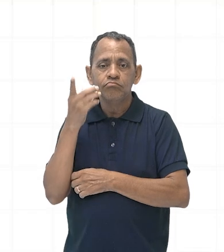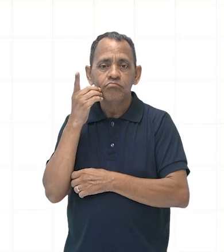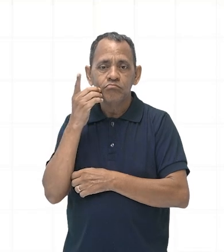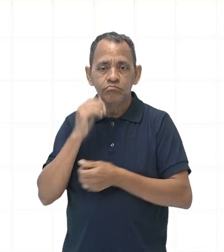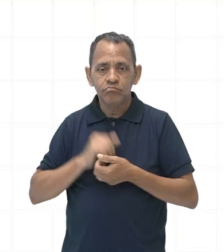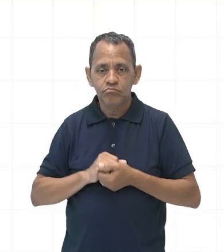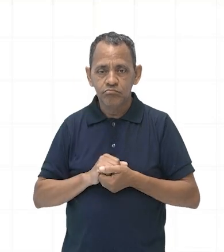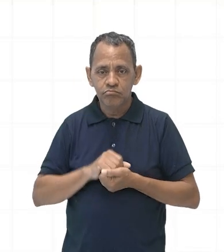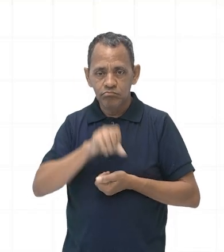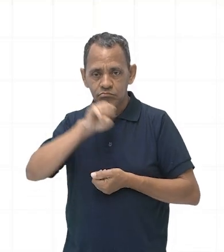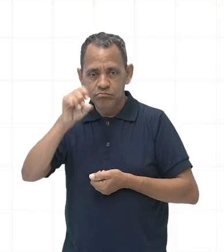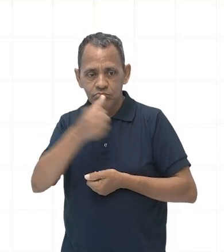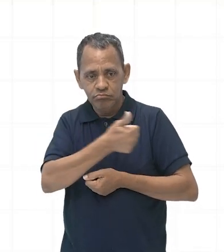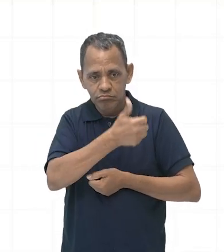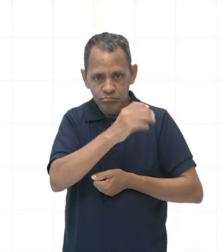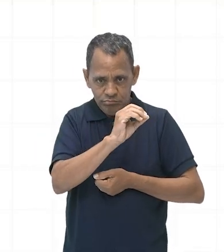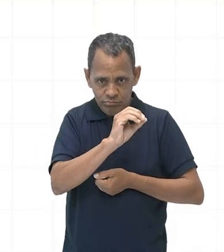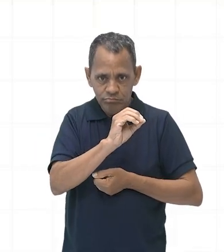dias eu arrecadei